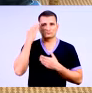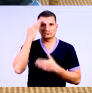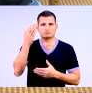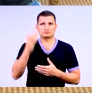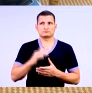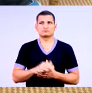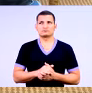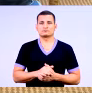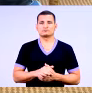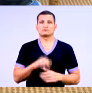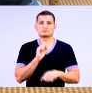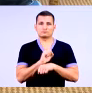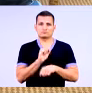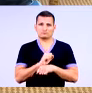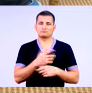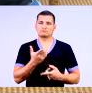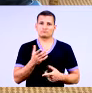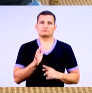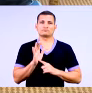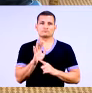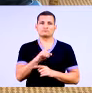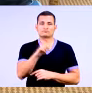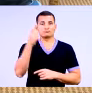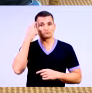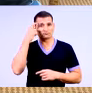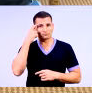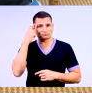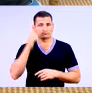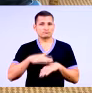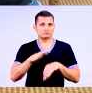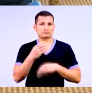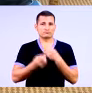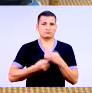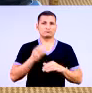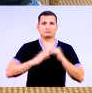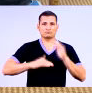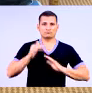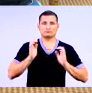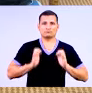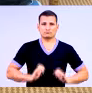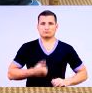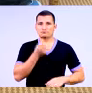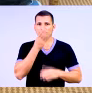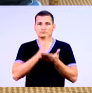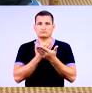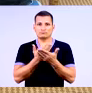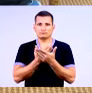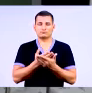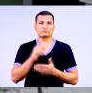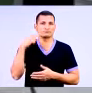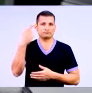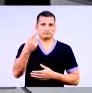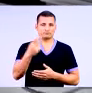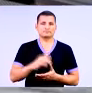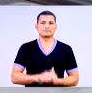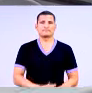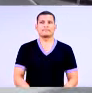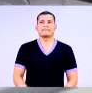que tenhamos ajudado você a pensar um pouquinho mais de como ser um profissional ético. Bons estudos e até a próxima.